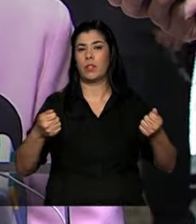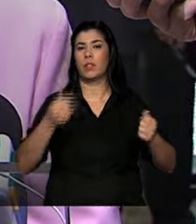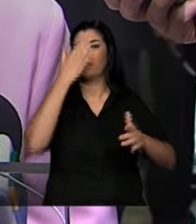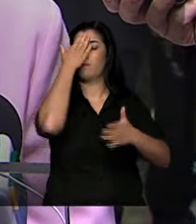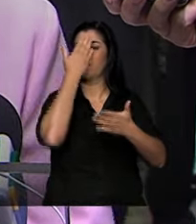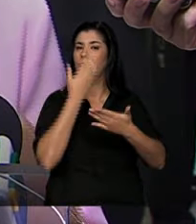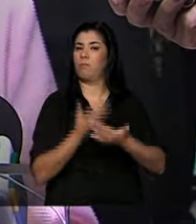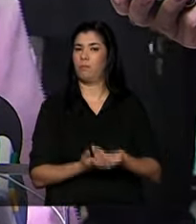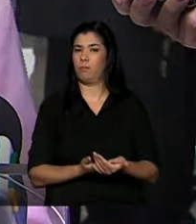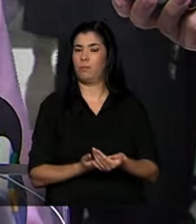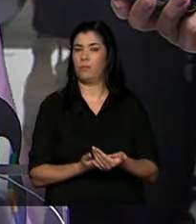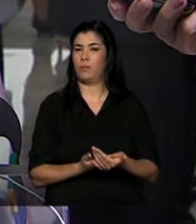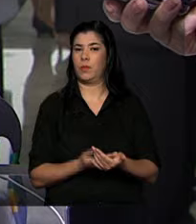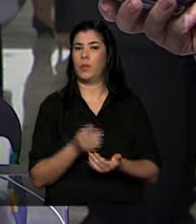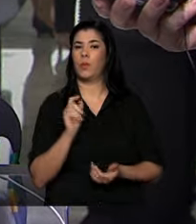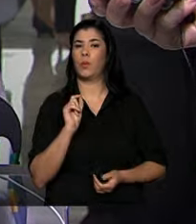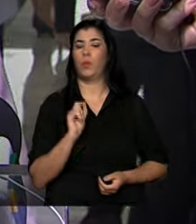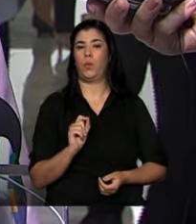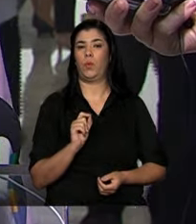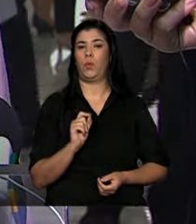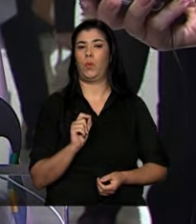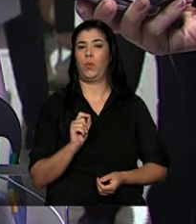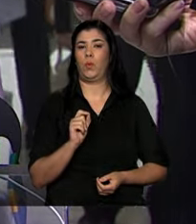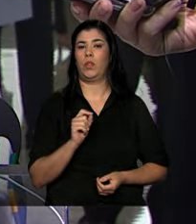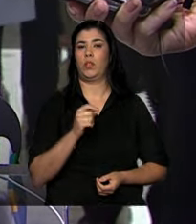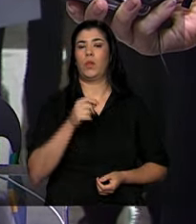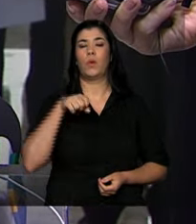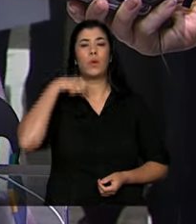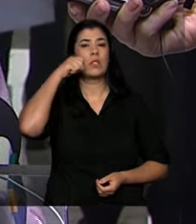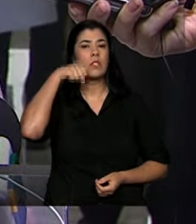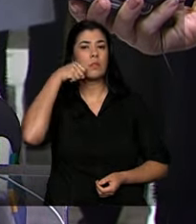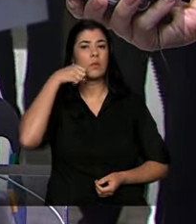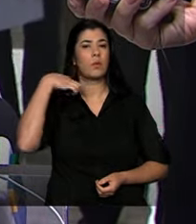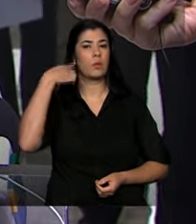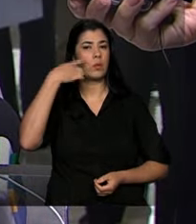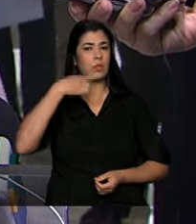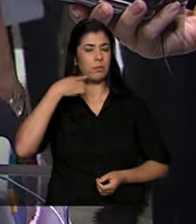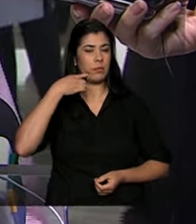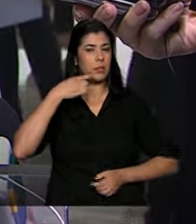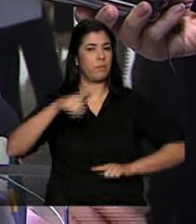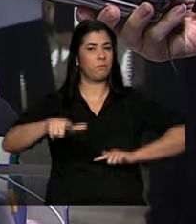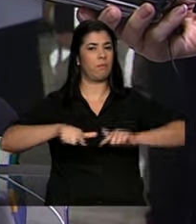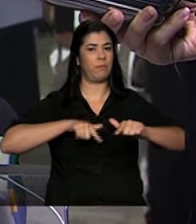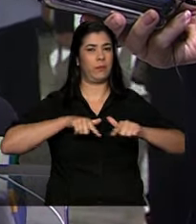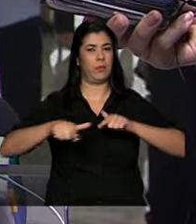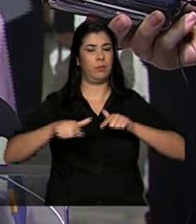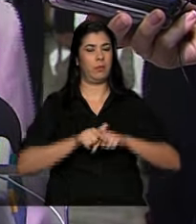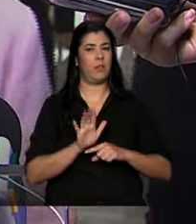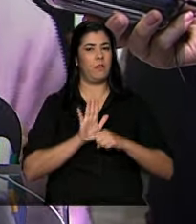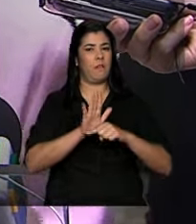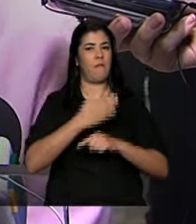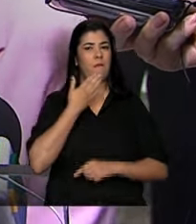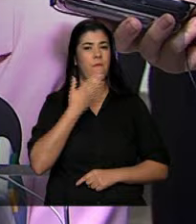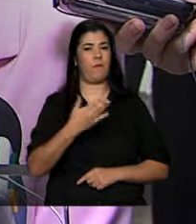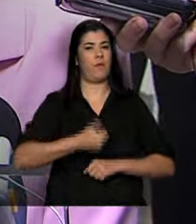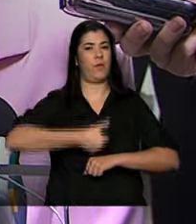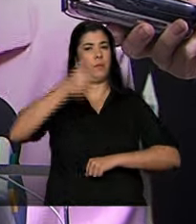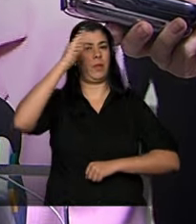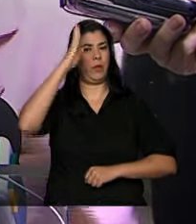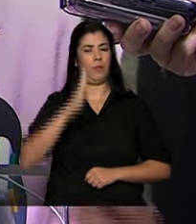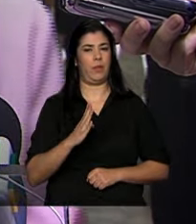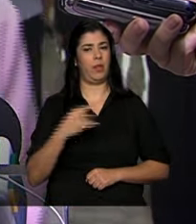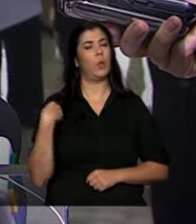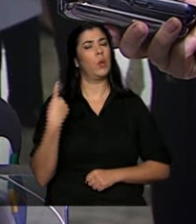crença que os parlamentares trabalham a favor do brasil nós podemos